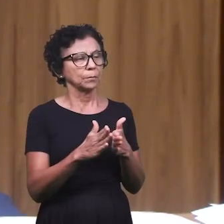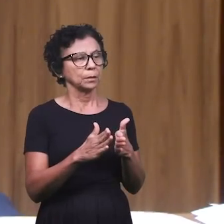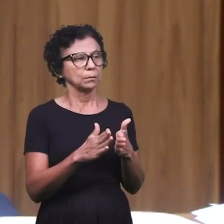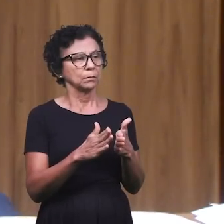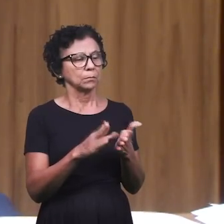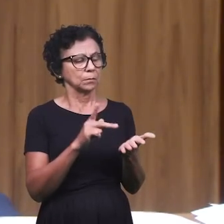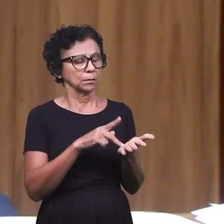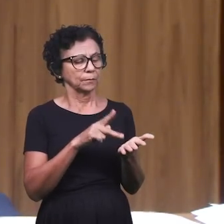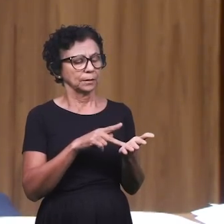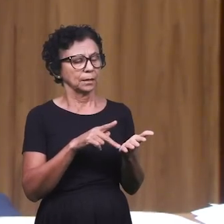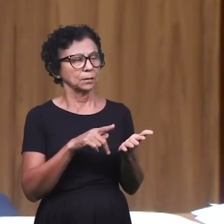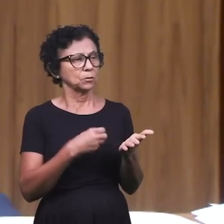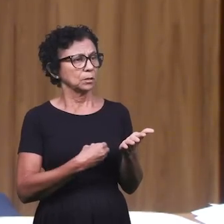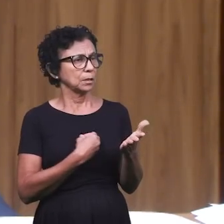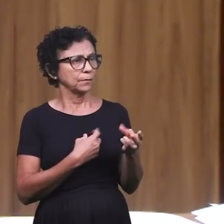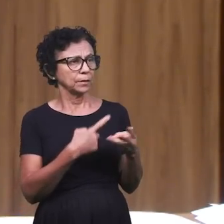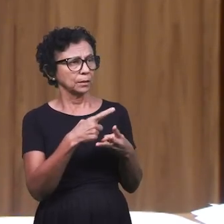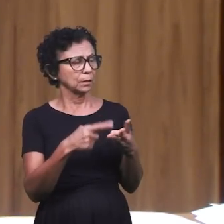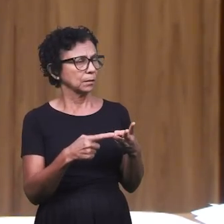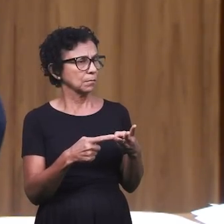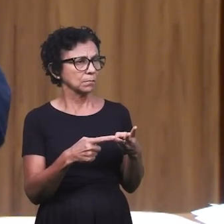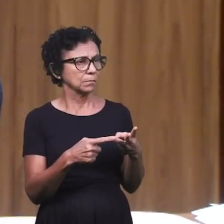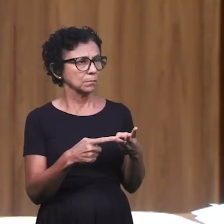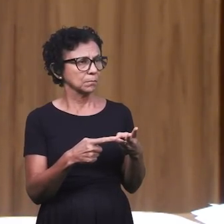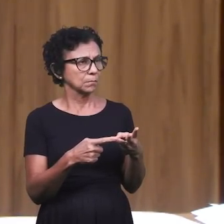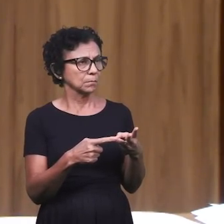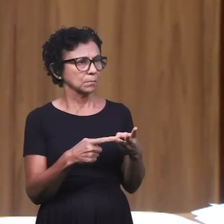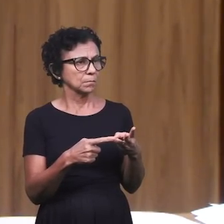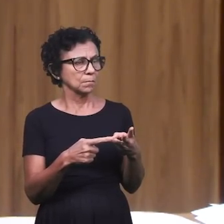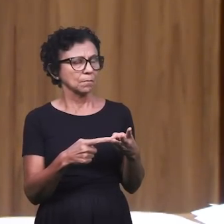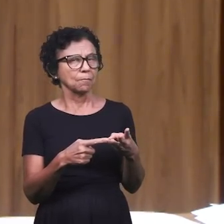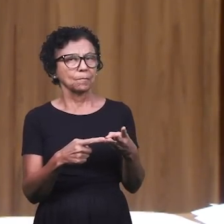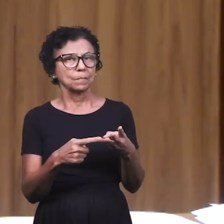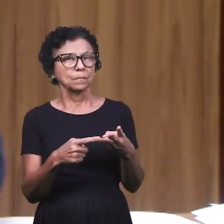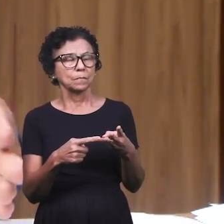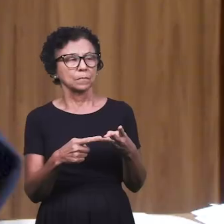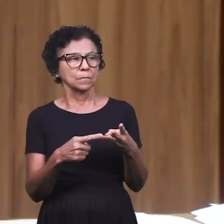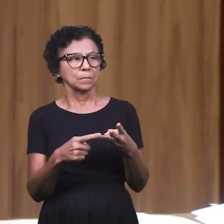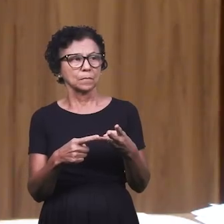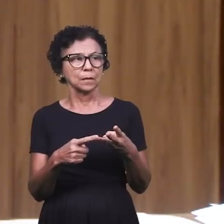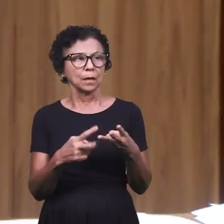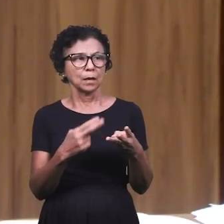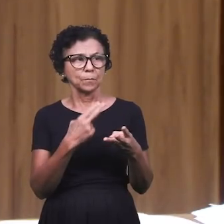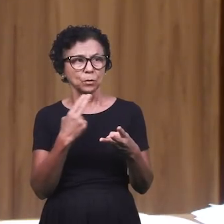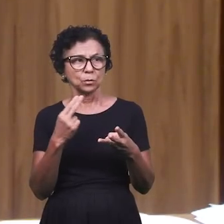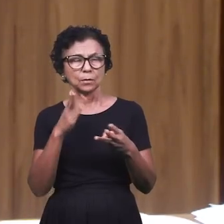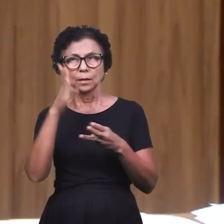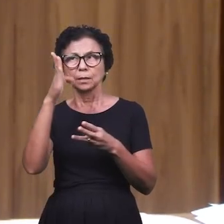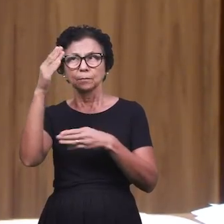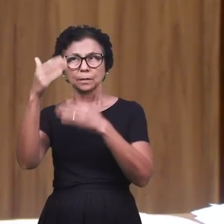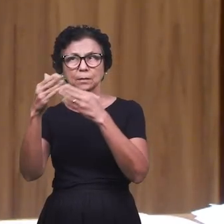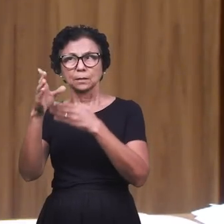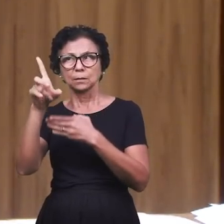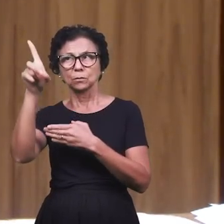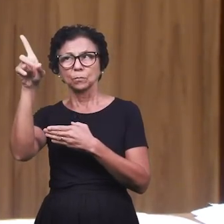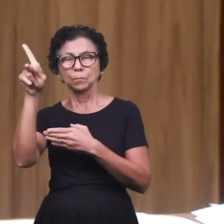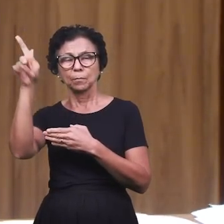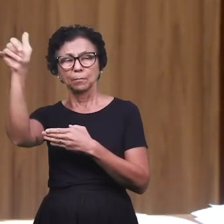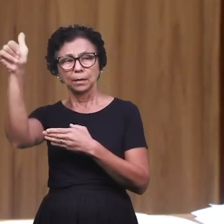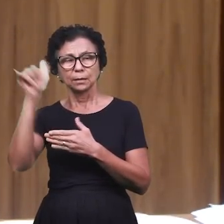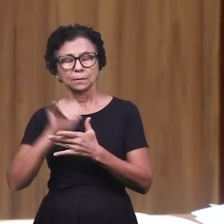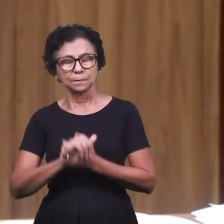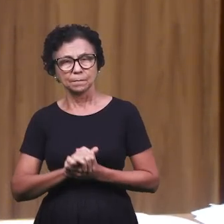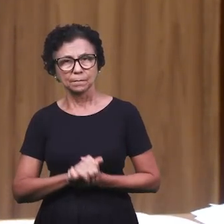Pai senão por mim. Aliás, foi uma das definições mais fortes do Novo Testamento, porque essa definição de Jesus como caminho,